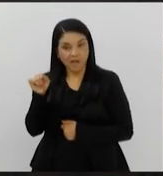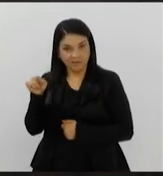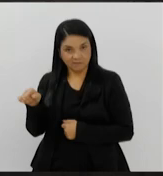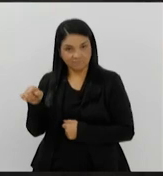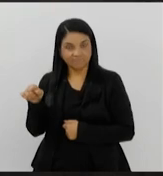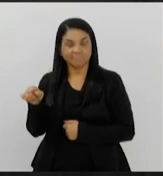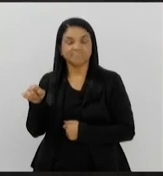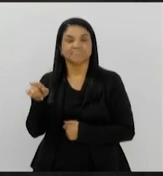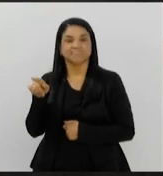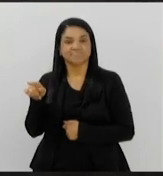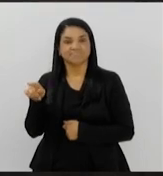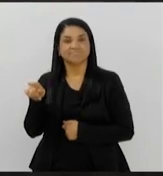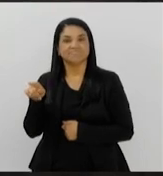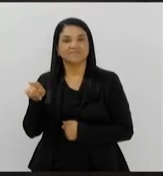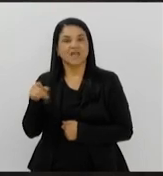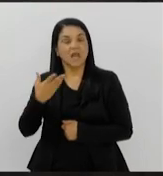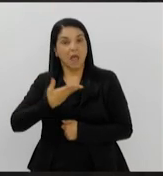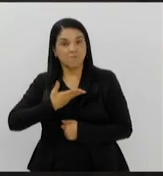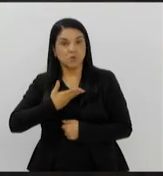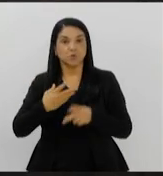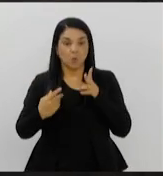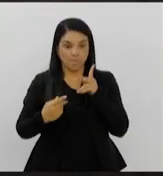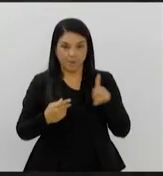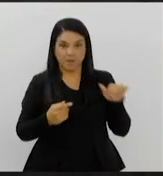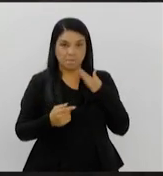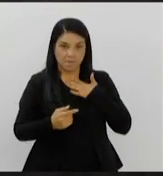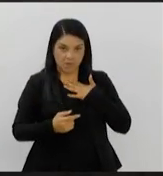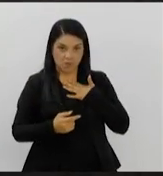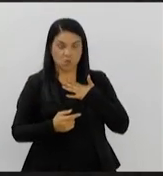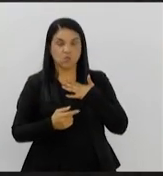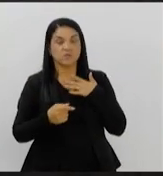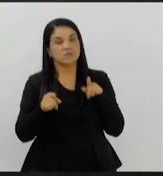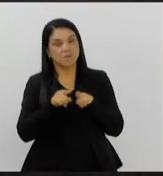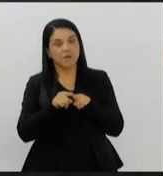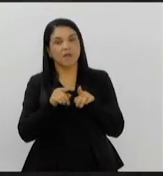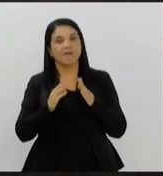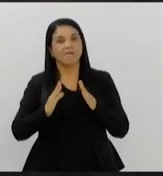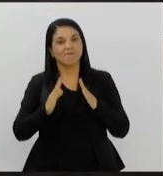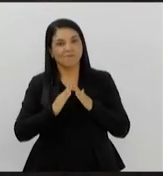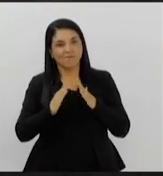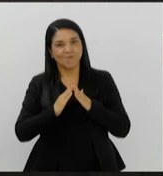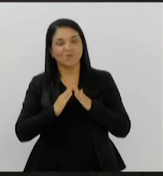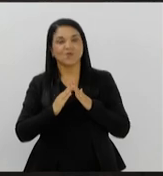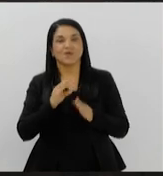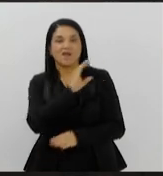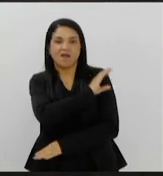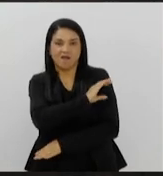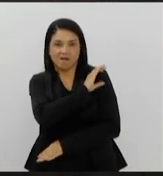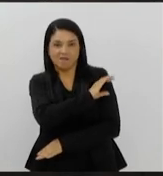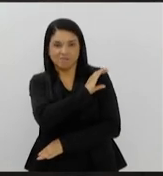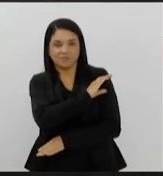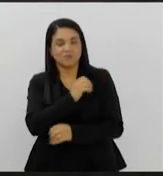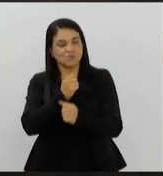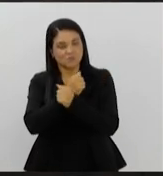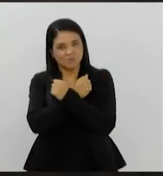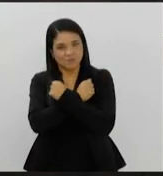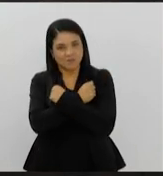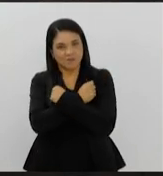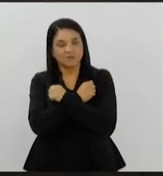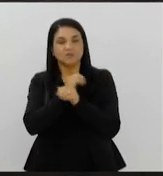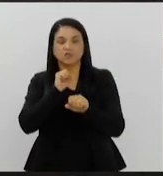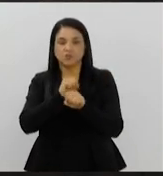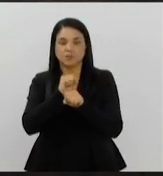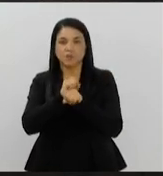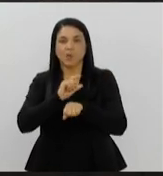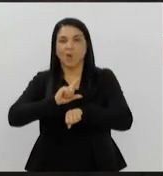pai, conterrâneo também de Campos. Né? Então, fica aqui o meu abraço. Eu estava esperando também o horário de